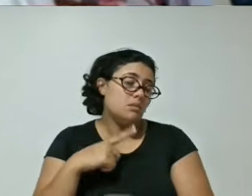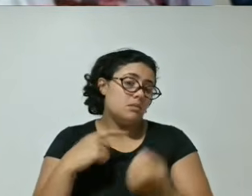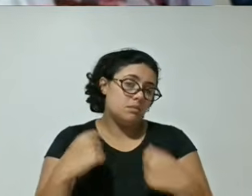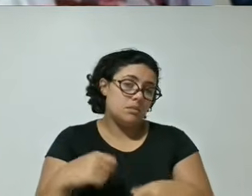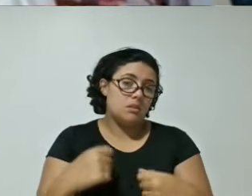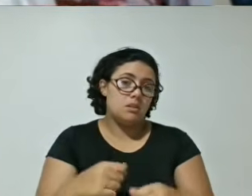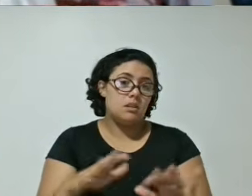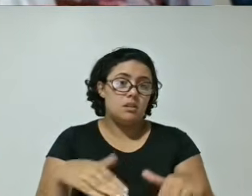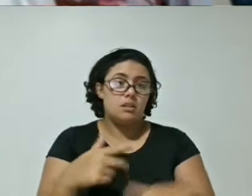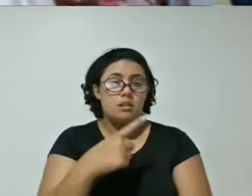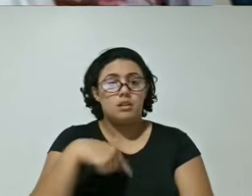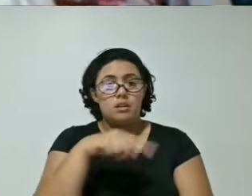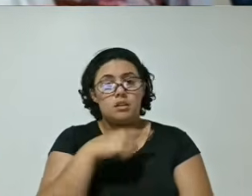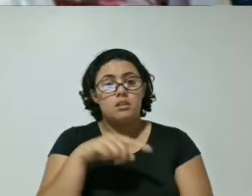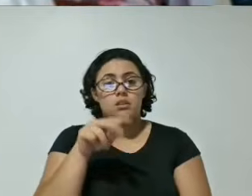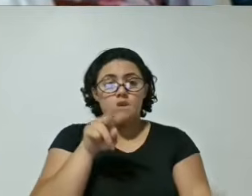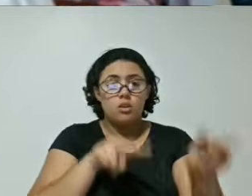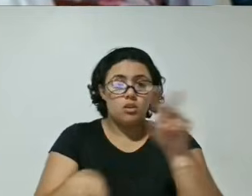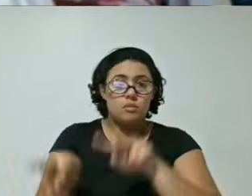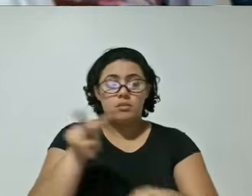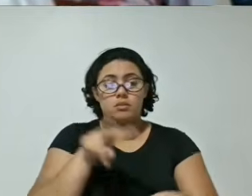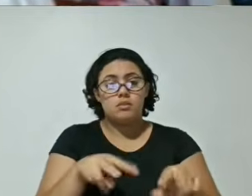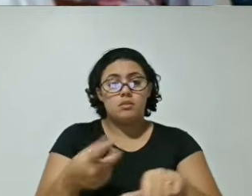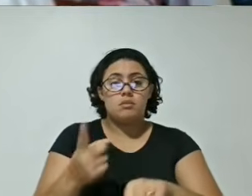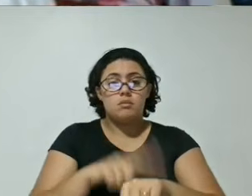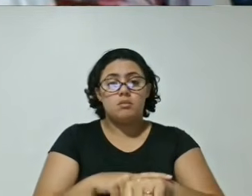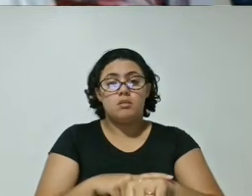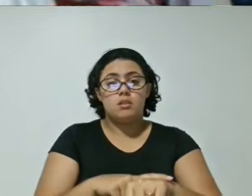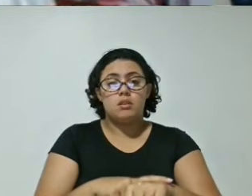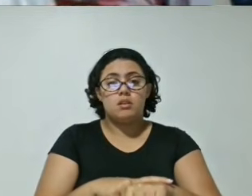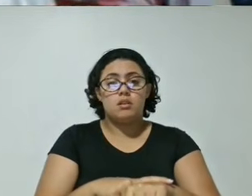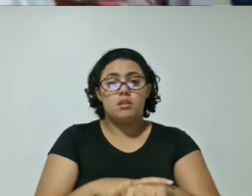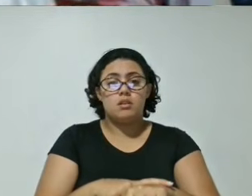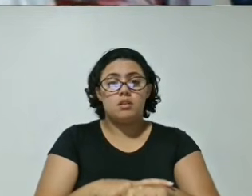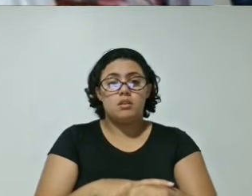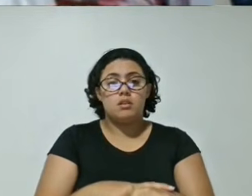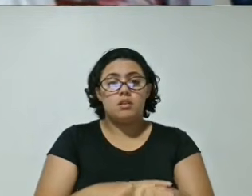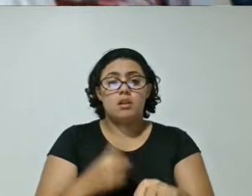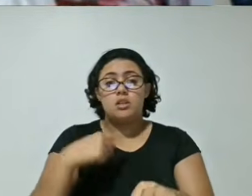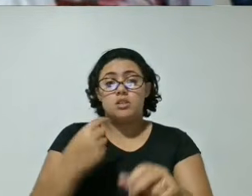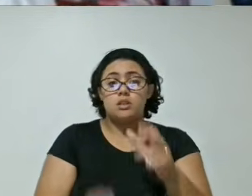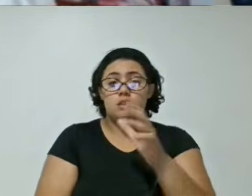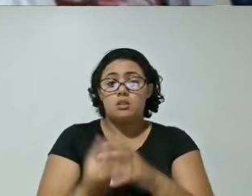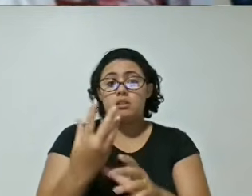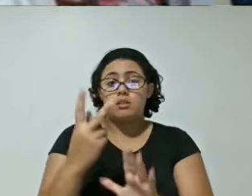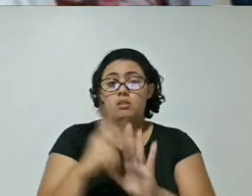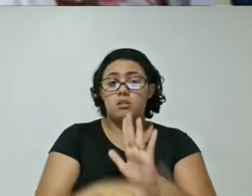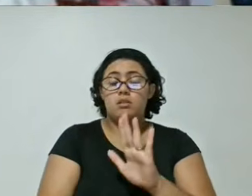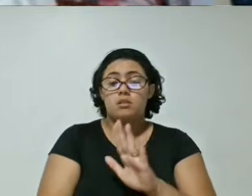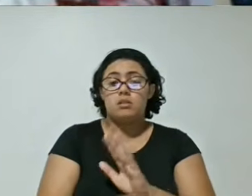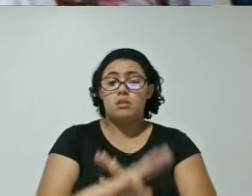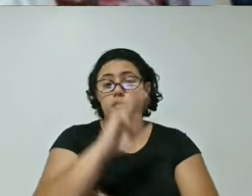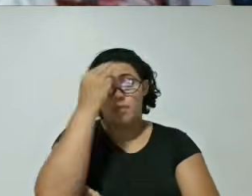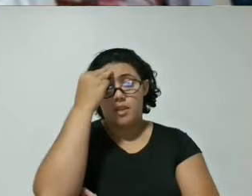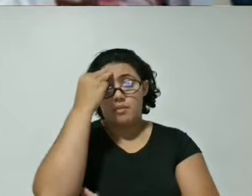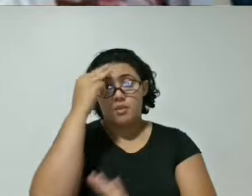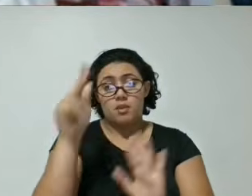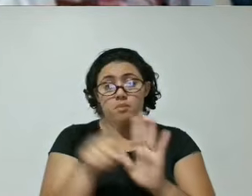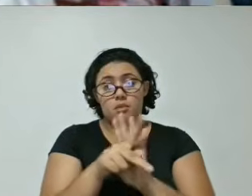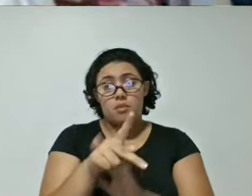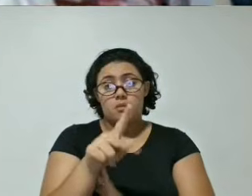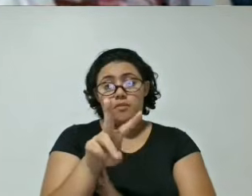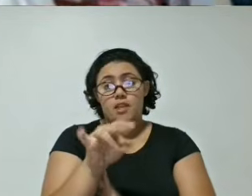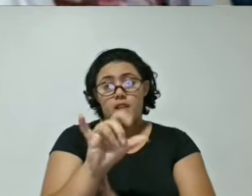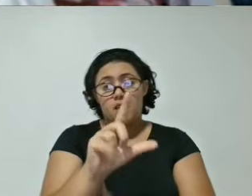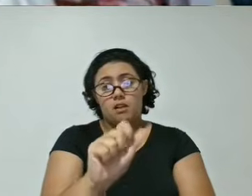Então, a gente, observando aquele momento, a gente criou um projeto que se chamou Memórias da Vila. O Memórias da